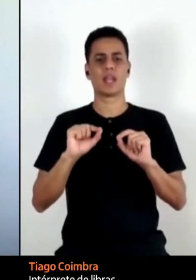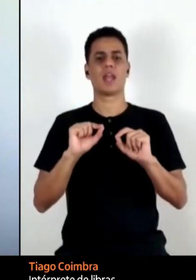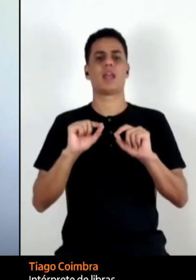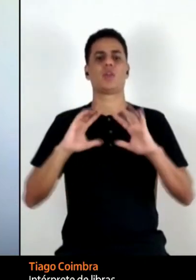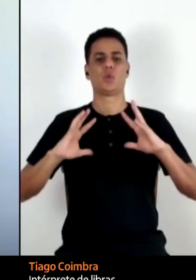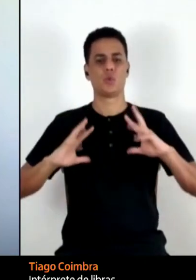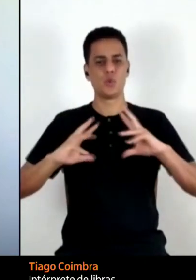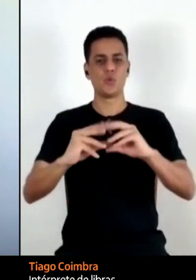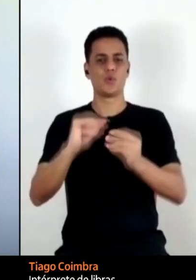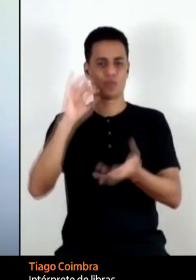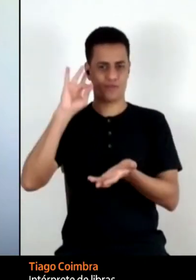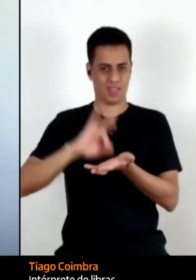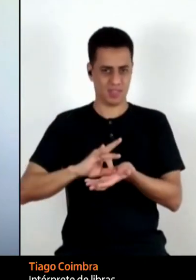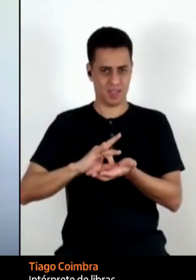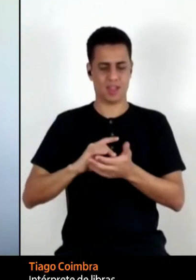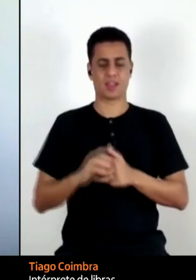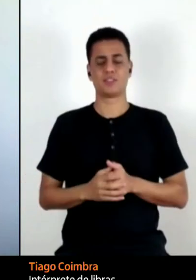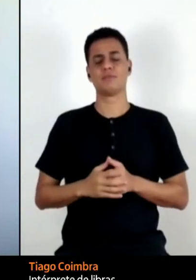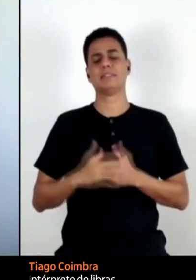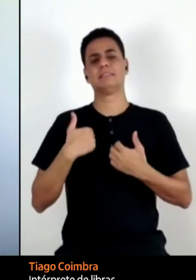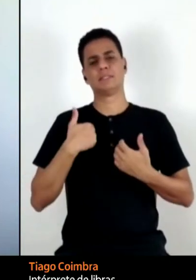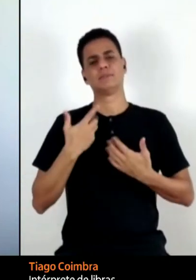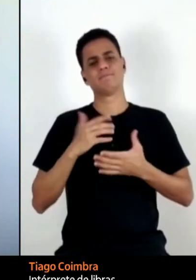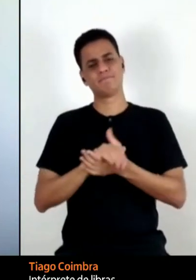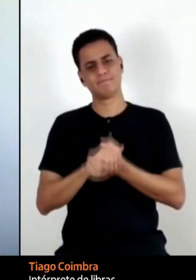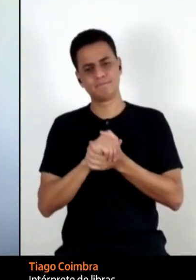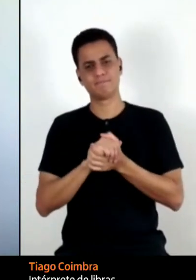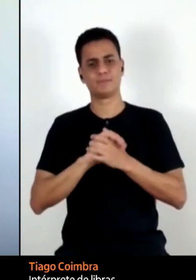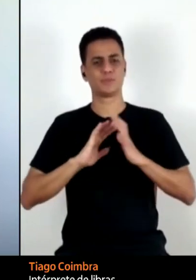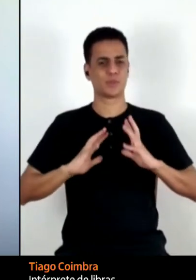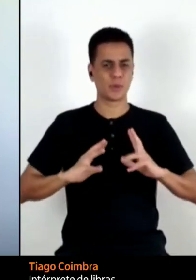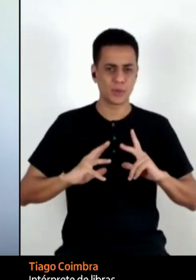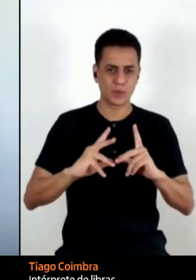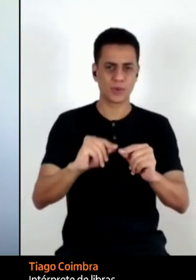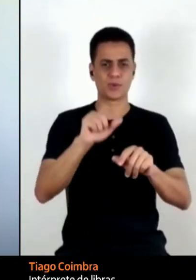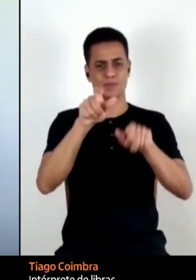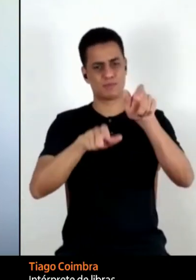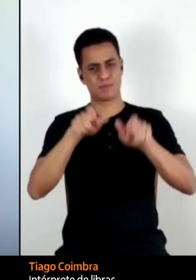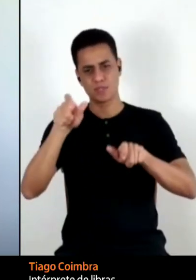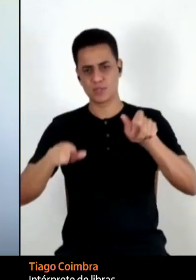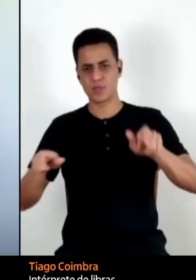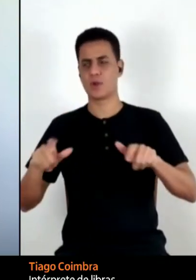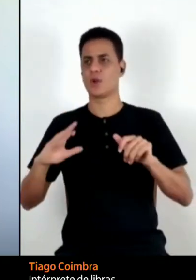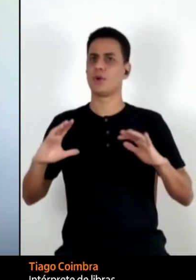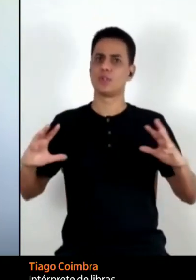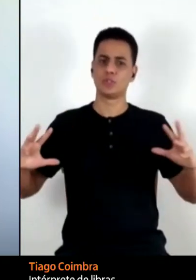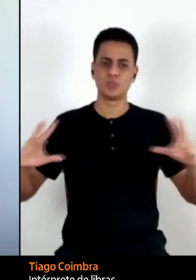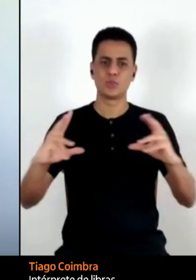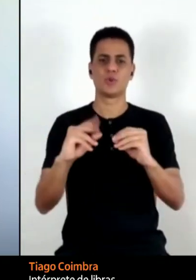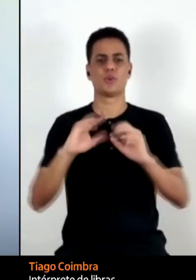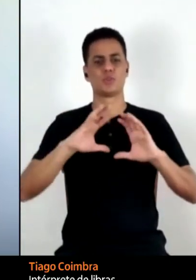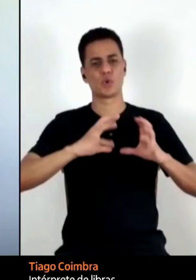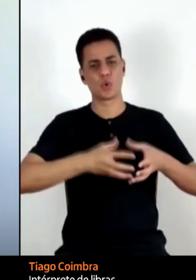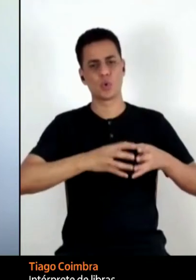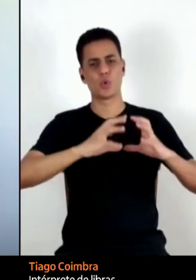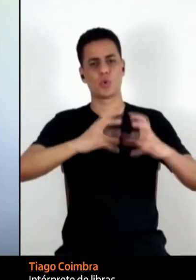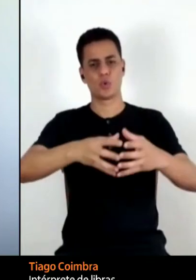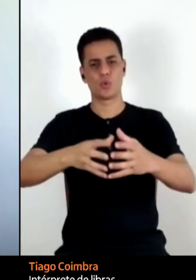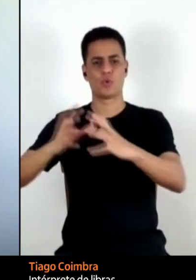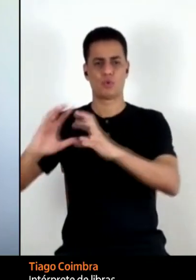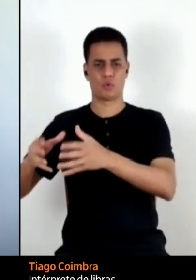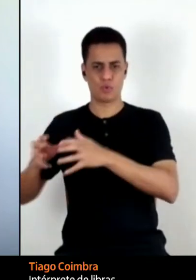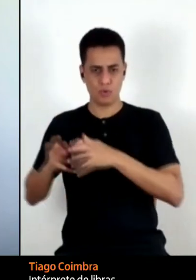toda a equipe do festival e a todas as pessoas e todas as instituições que tornam possível